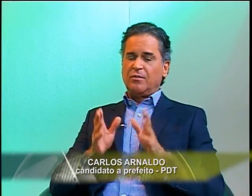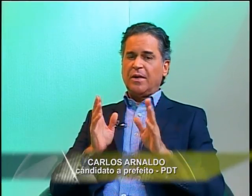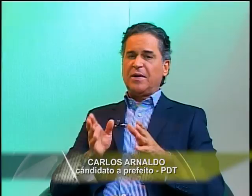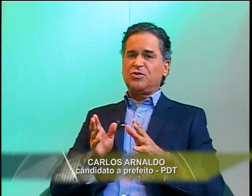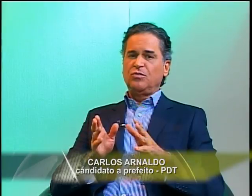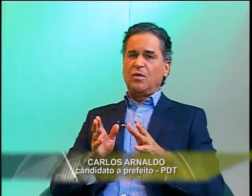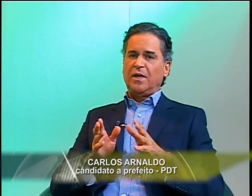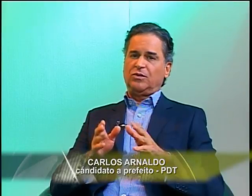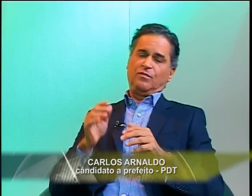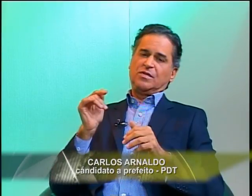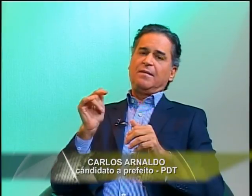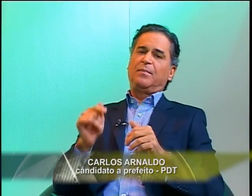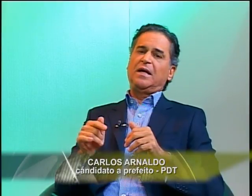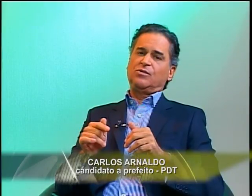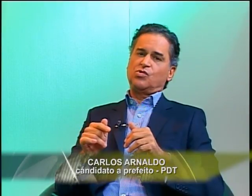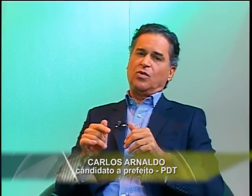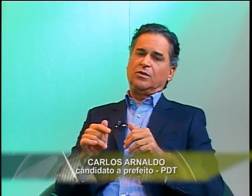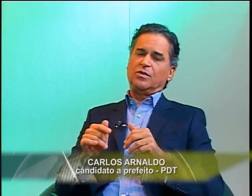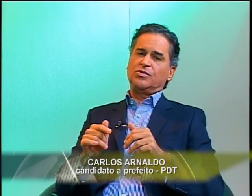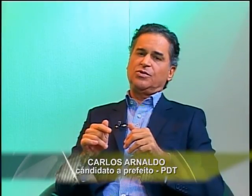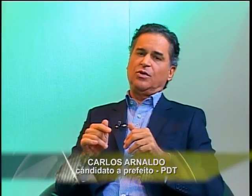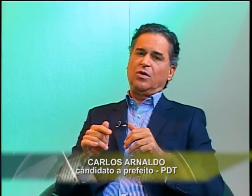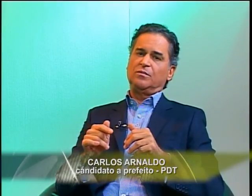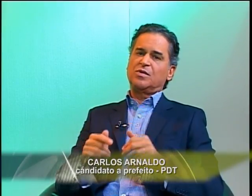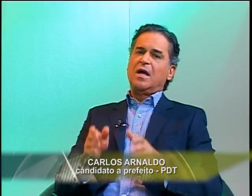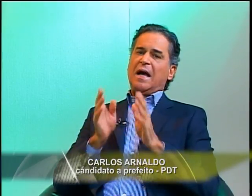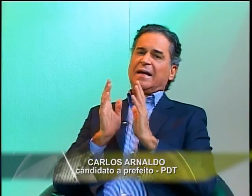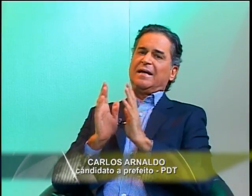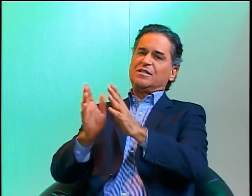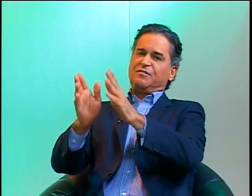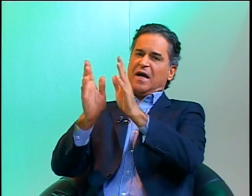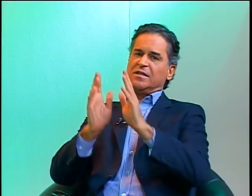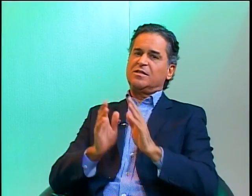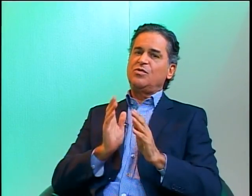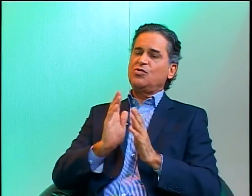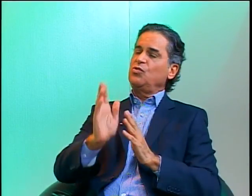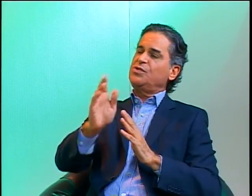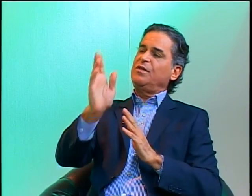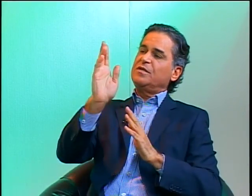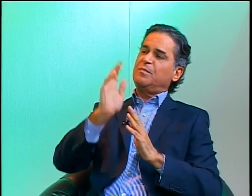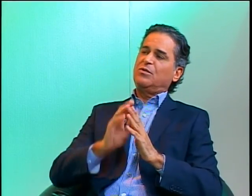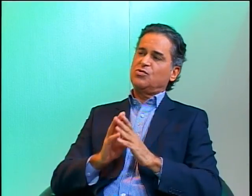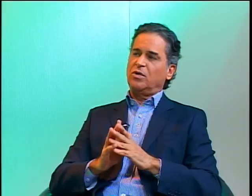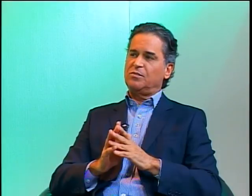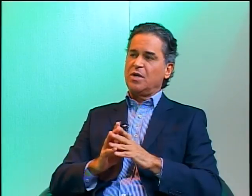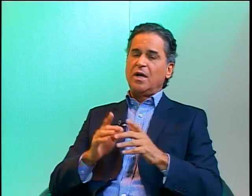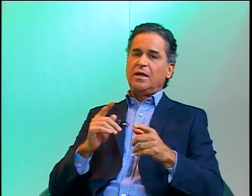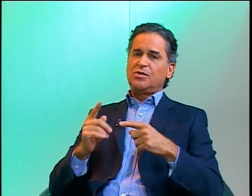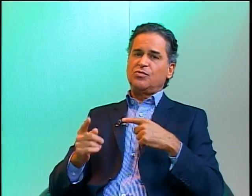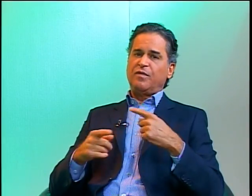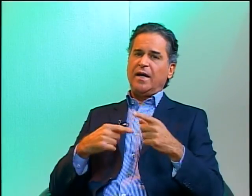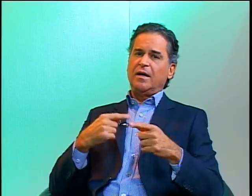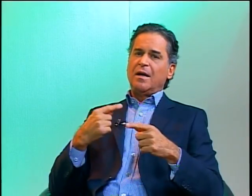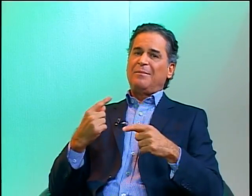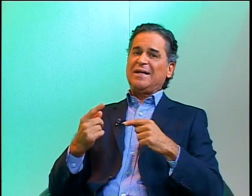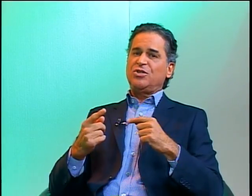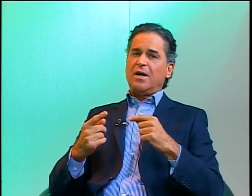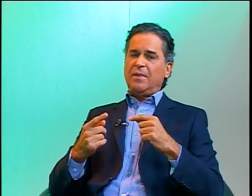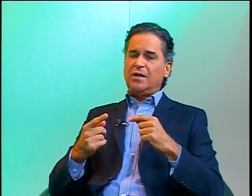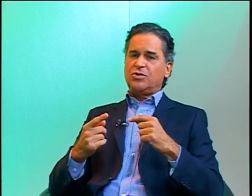importantes? Porque a partir do momento que você implanta os corredores de ônibus, aquelas faixas são exclusivas para os ônibus. Isso